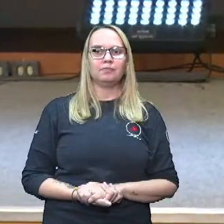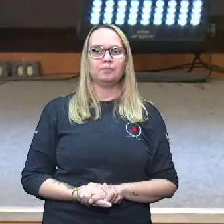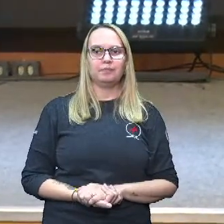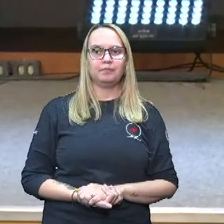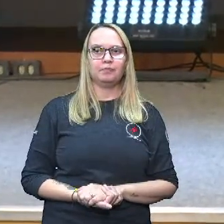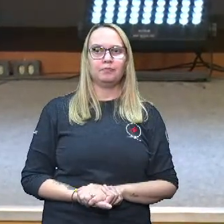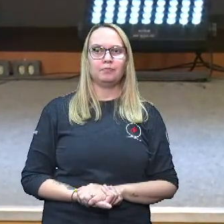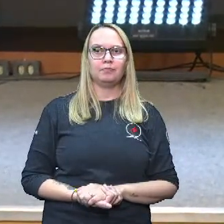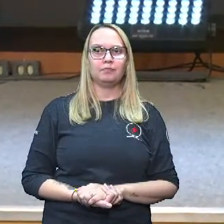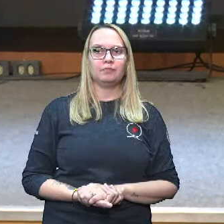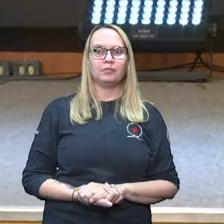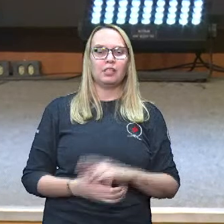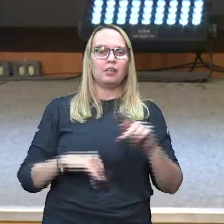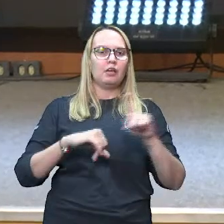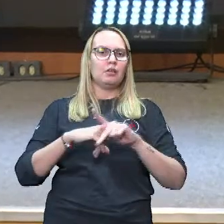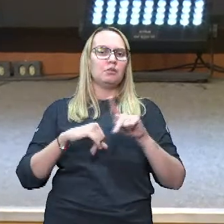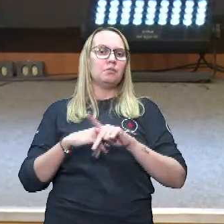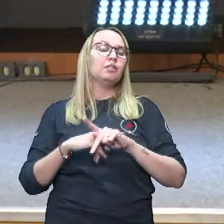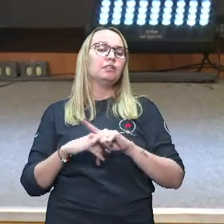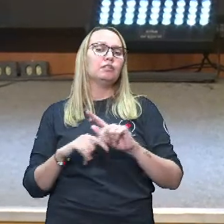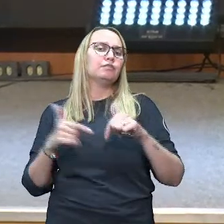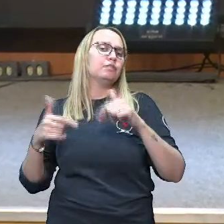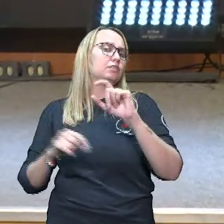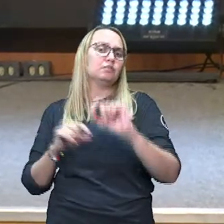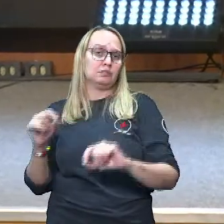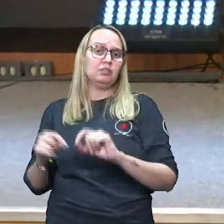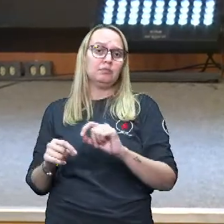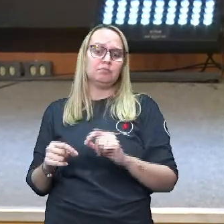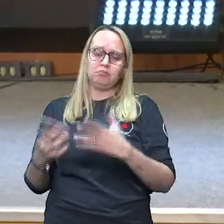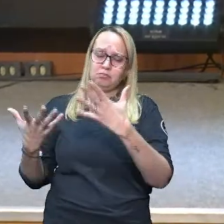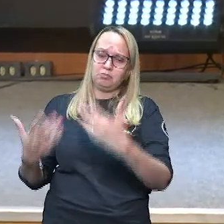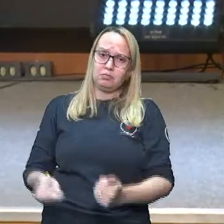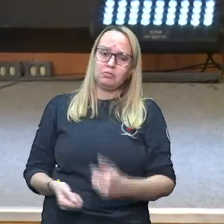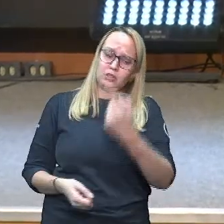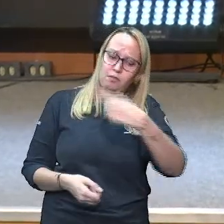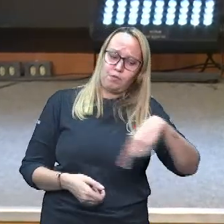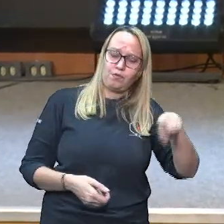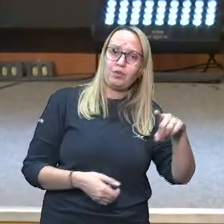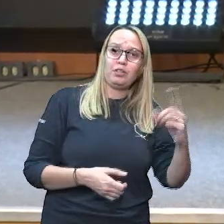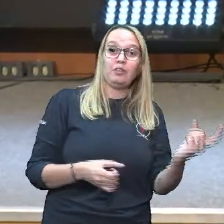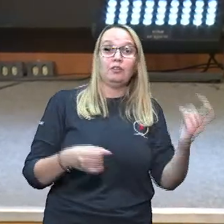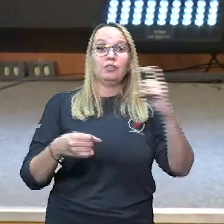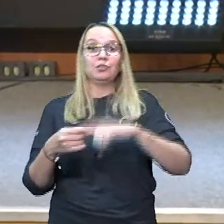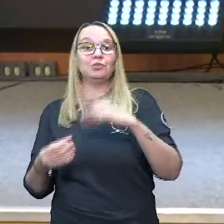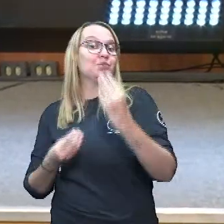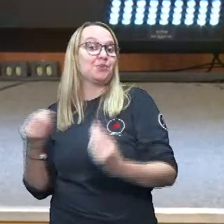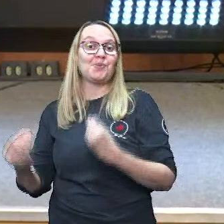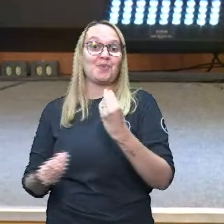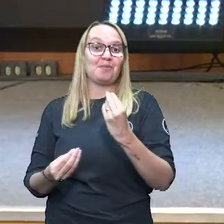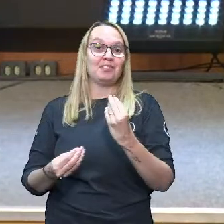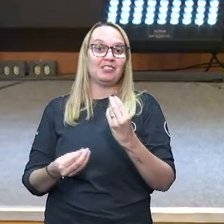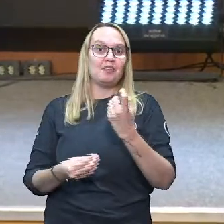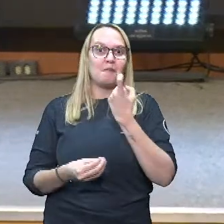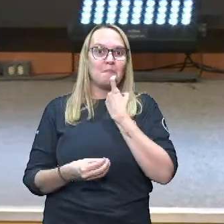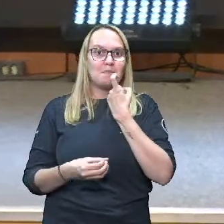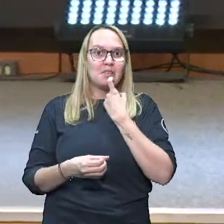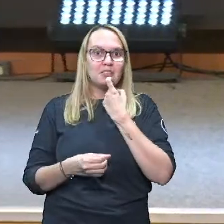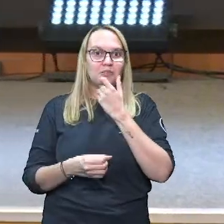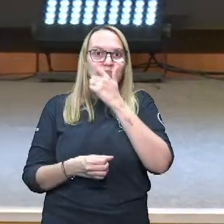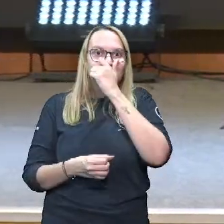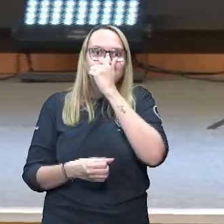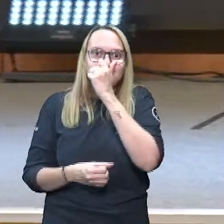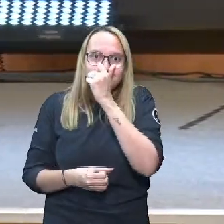O que que ele fez, pastor? Pegou. Foi. Quando voltou? Voltou como, pastor? Cheio de peixe. Mais do que